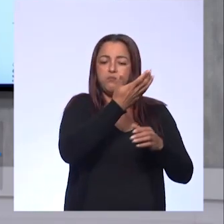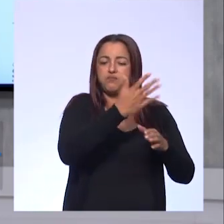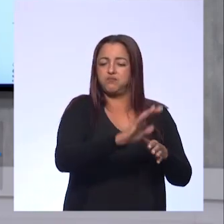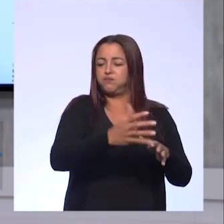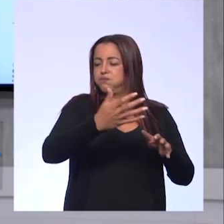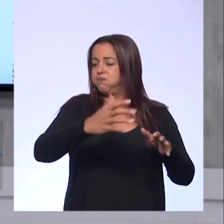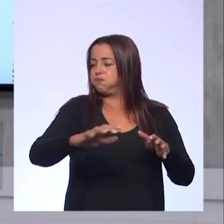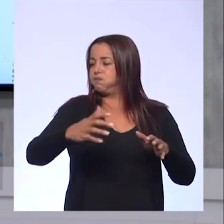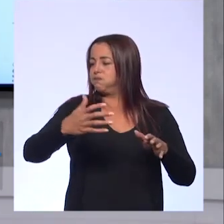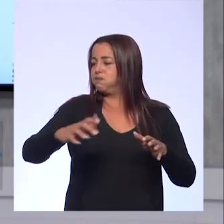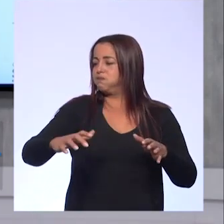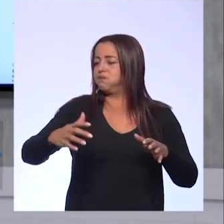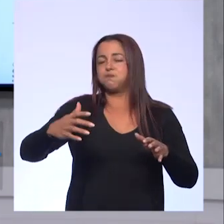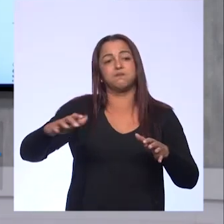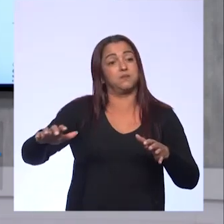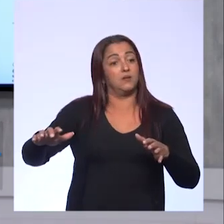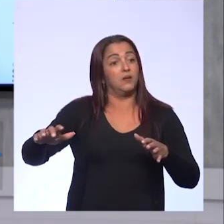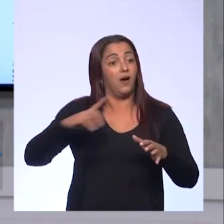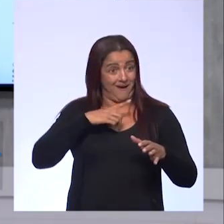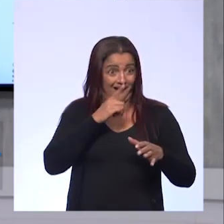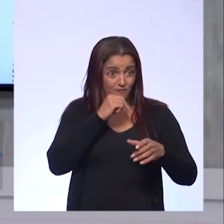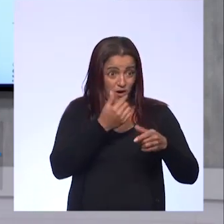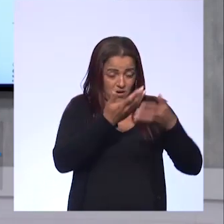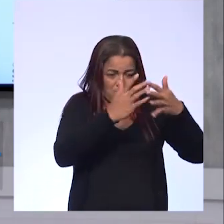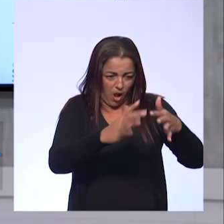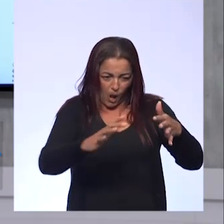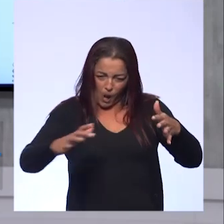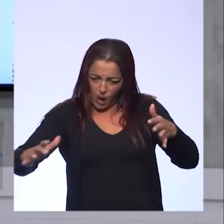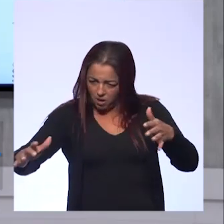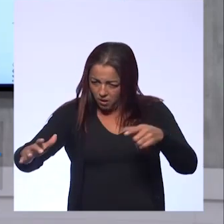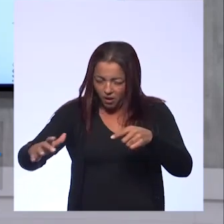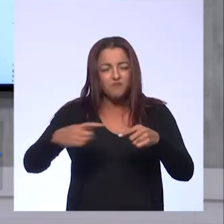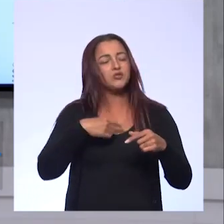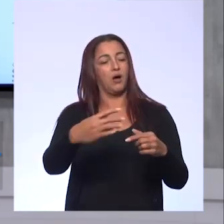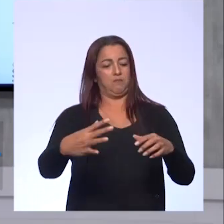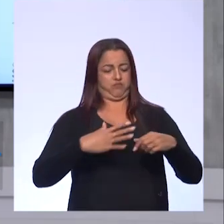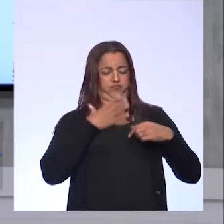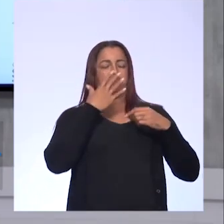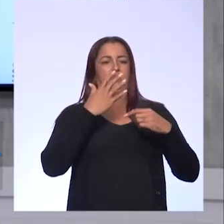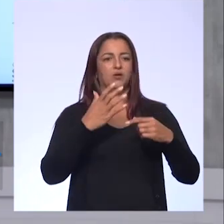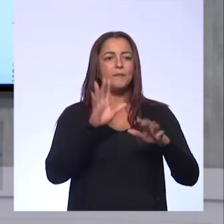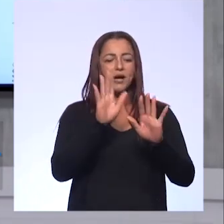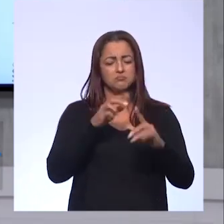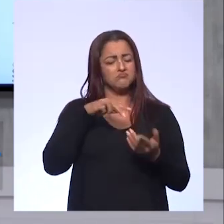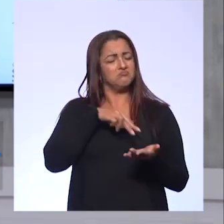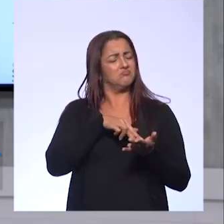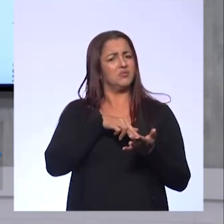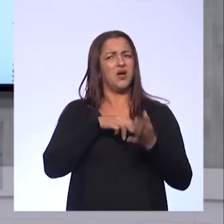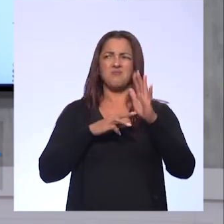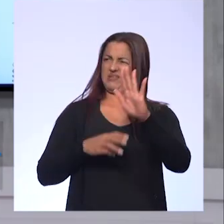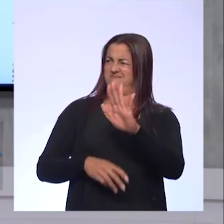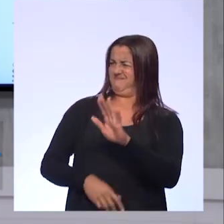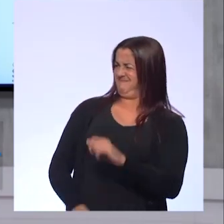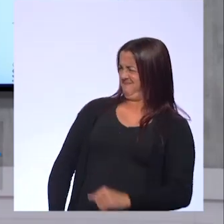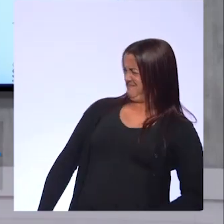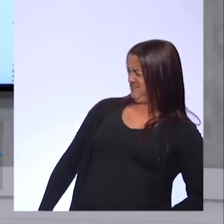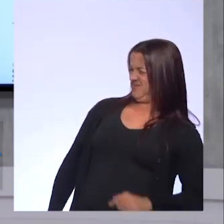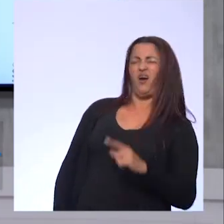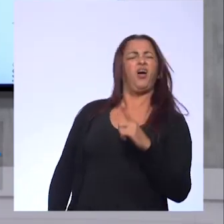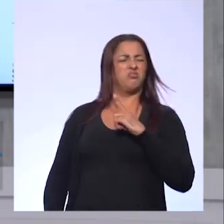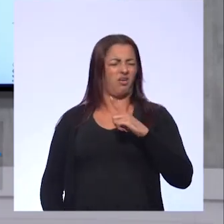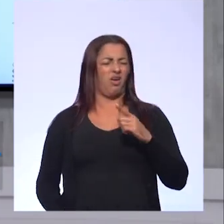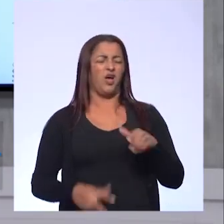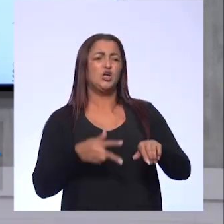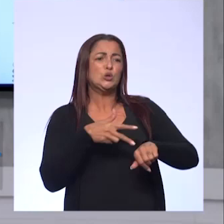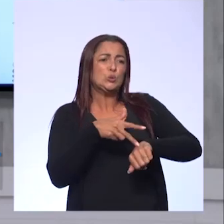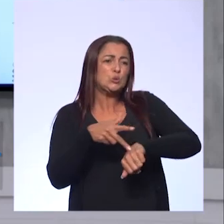carrega o teu corpo se movimentar mas o teu corpo não é levado aí você vai dizer assim quiabo mas